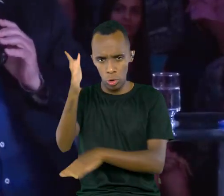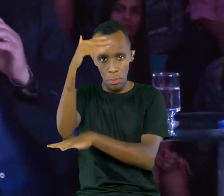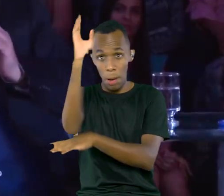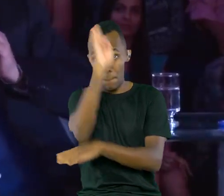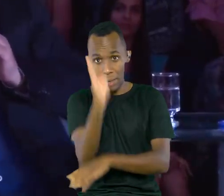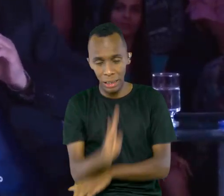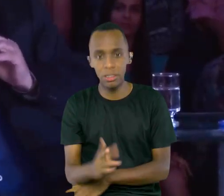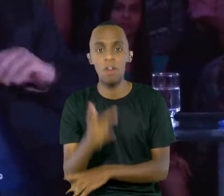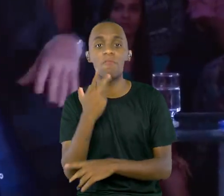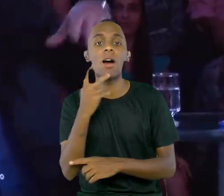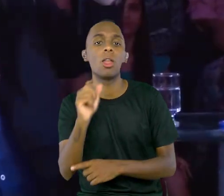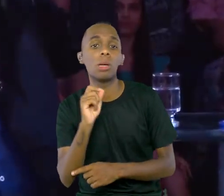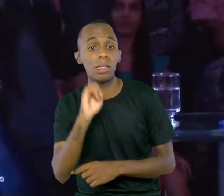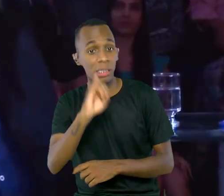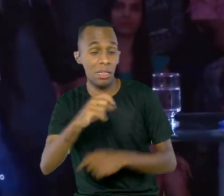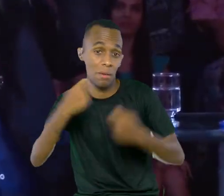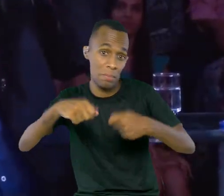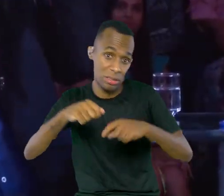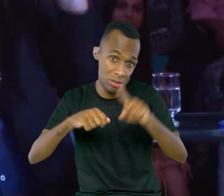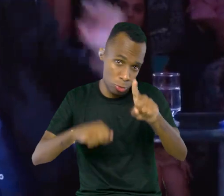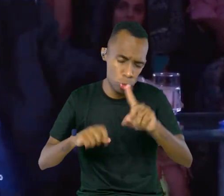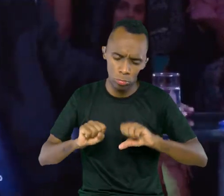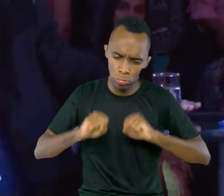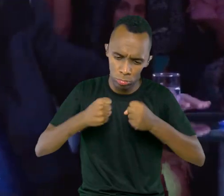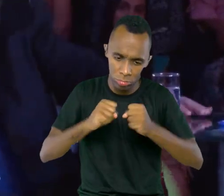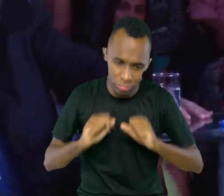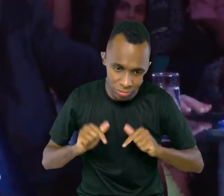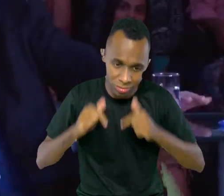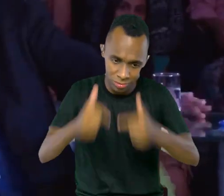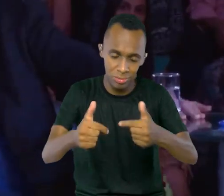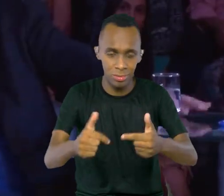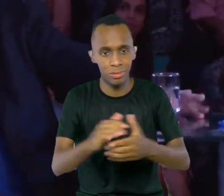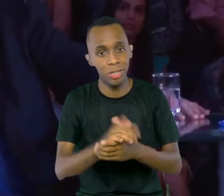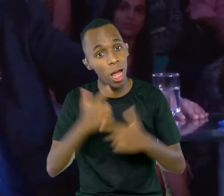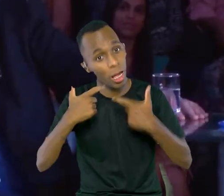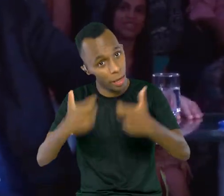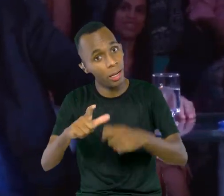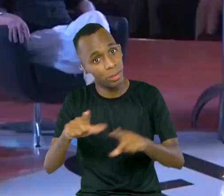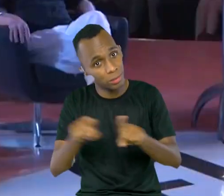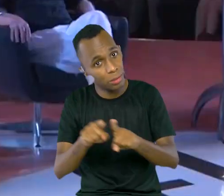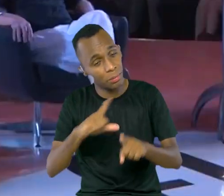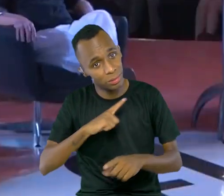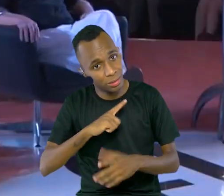Exceto o nosso, que diz, se precisar, o filho teu não foge à luta.